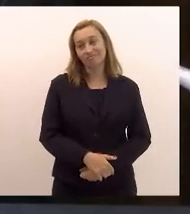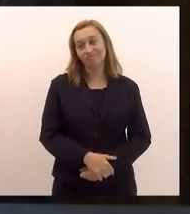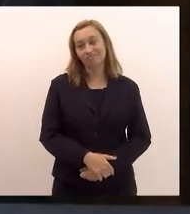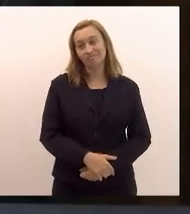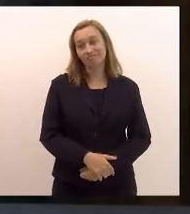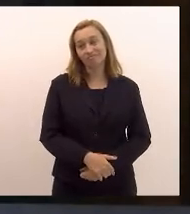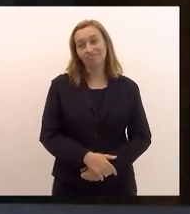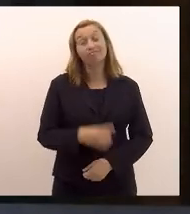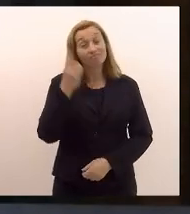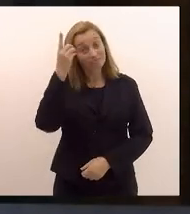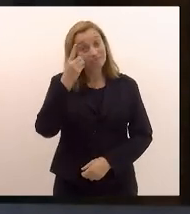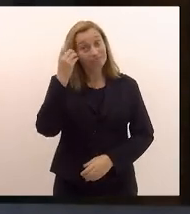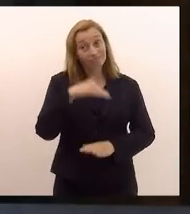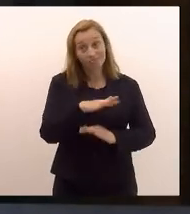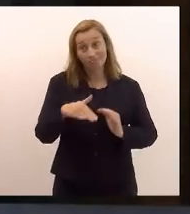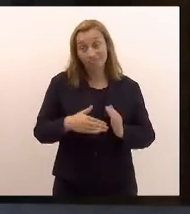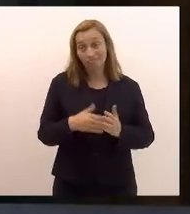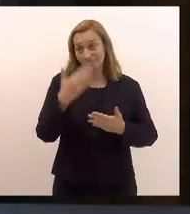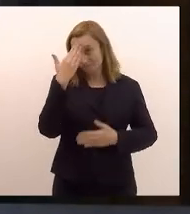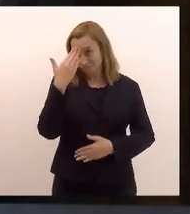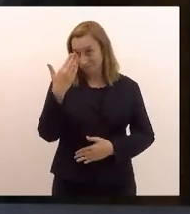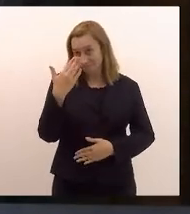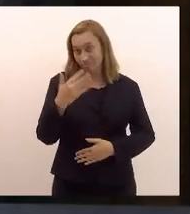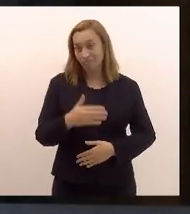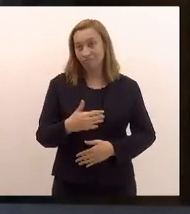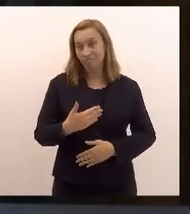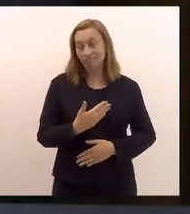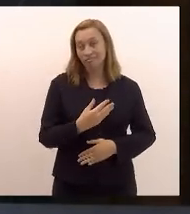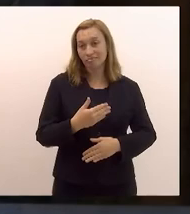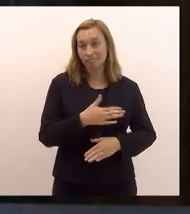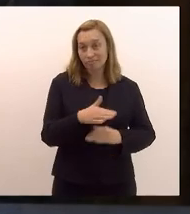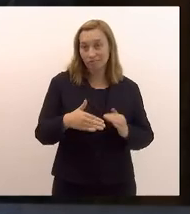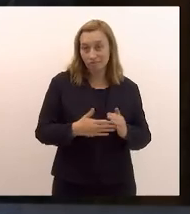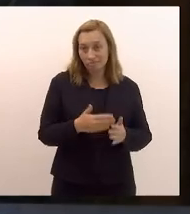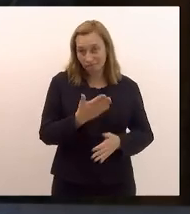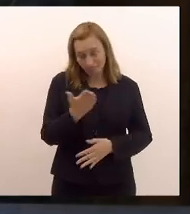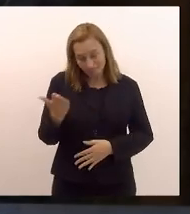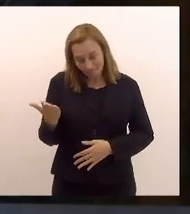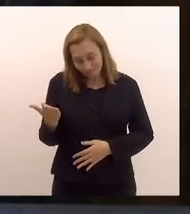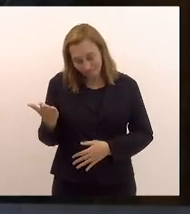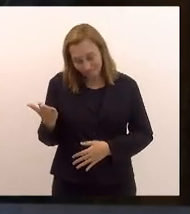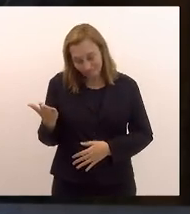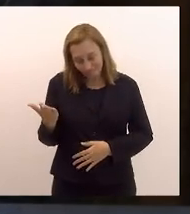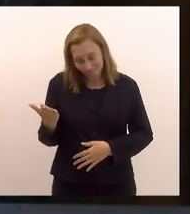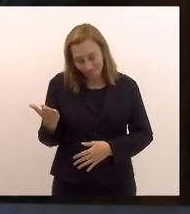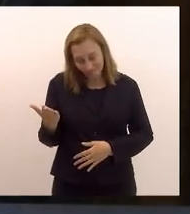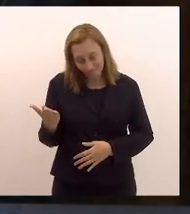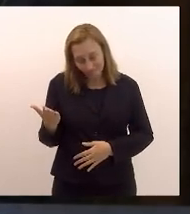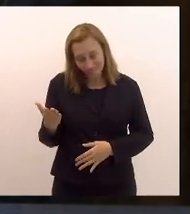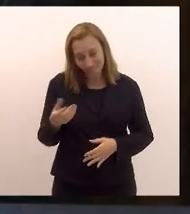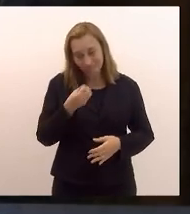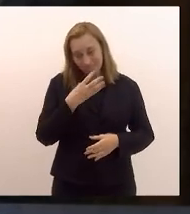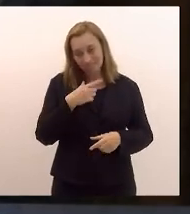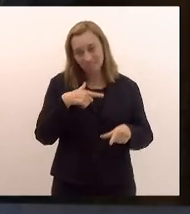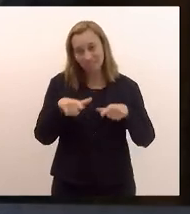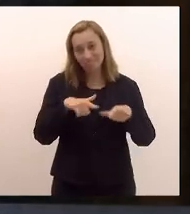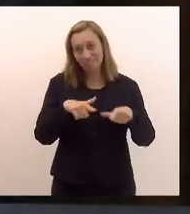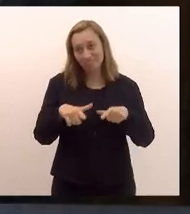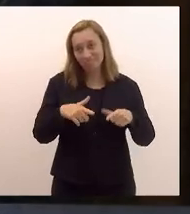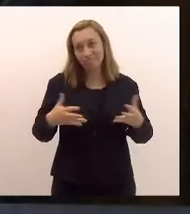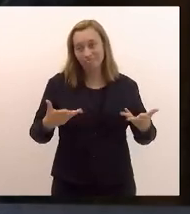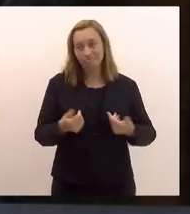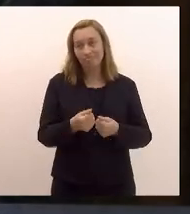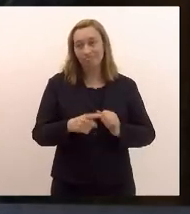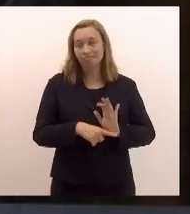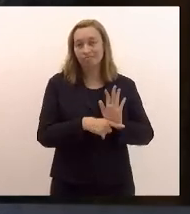das deputadas e deputados aquela que agradecer a todas vocês todos vocês pelo belíssimo trabalho que fazem